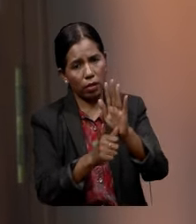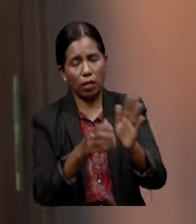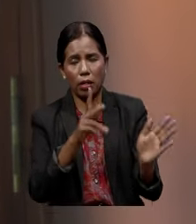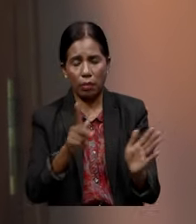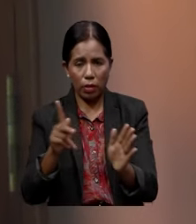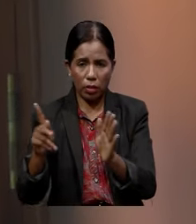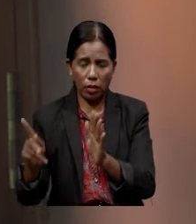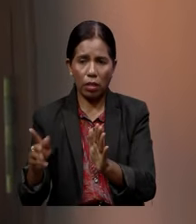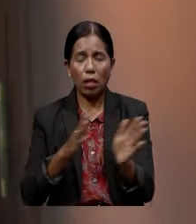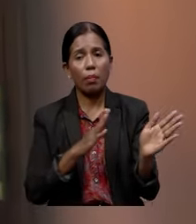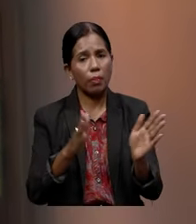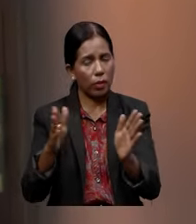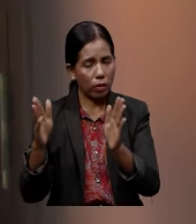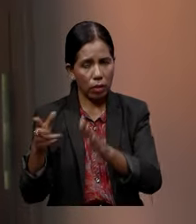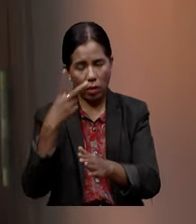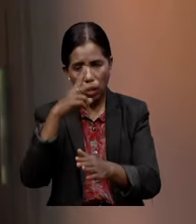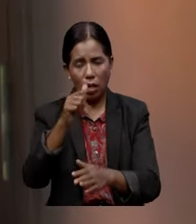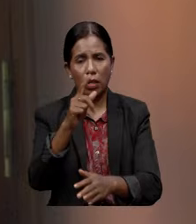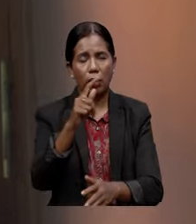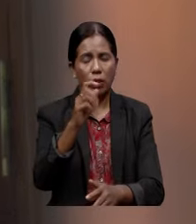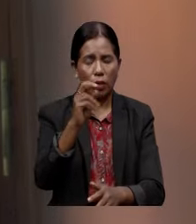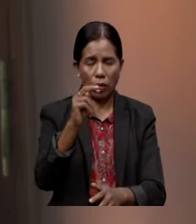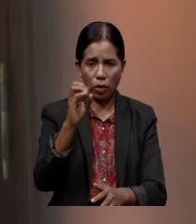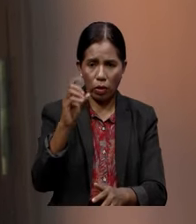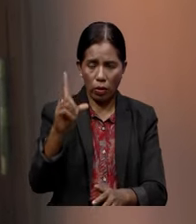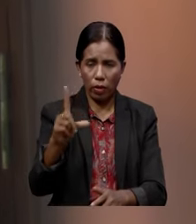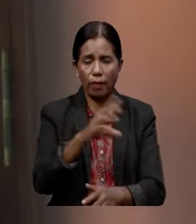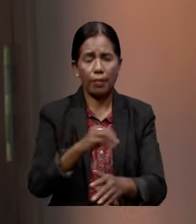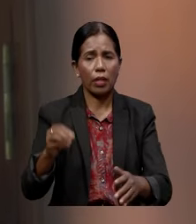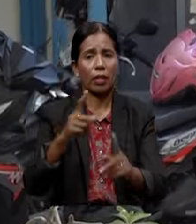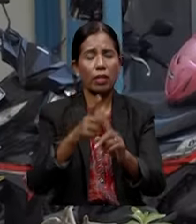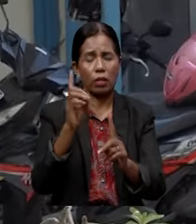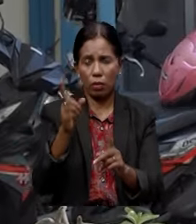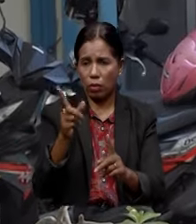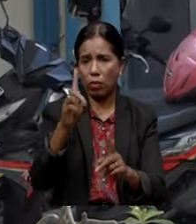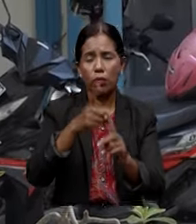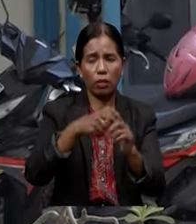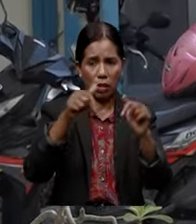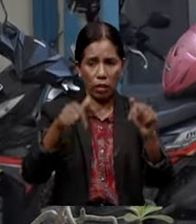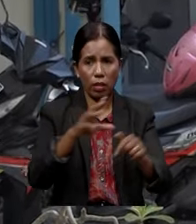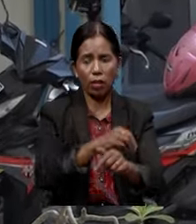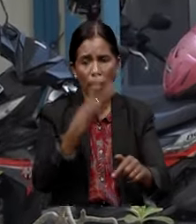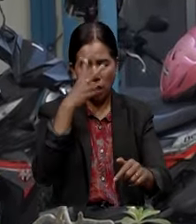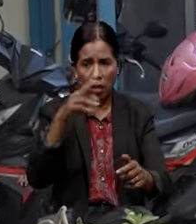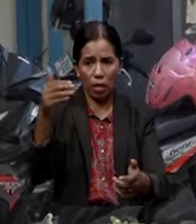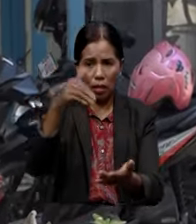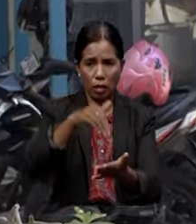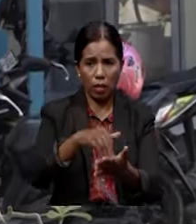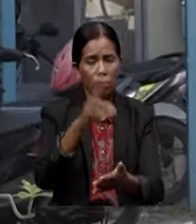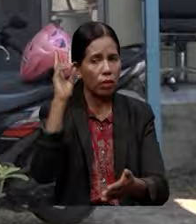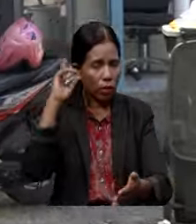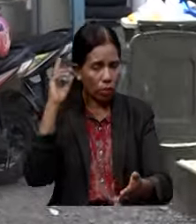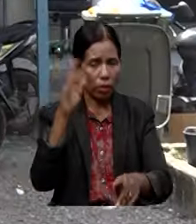processo audição para Arnolfo. Nuné Loron Rolesen Rua Fulané, Supremo Tribunal de Justiça, halo rejulgamento fale, onde